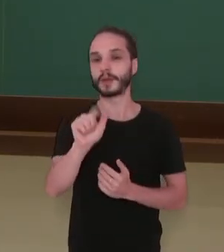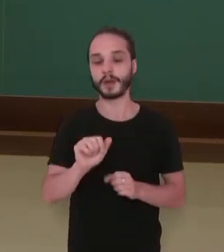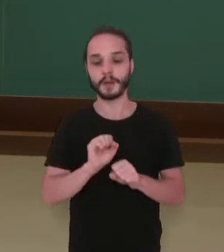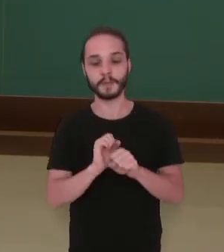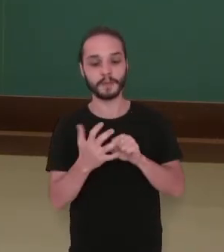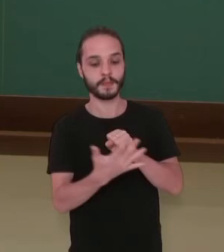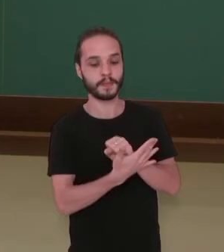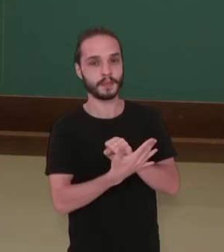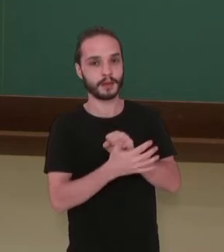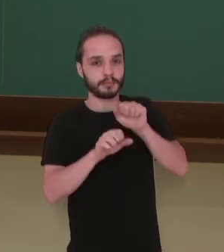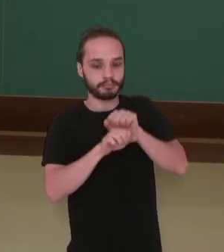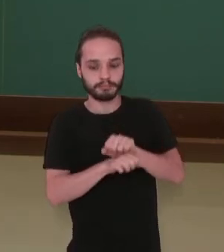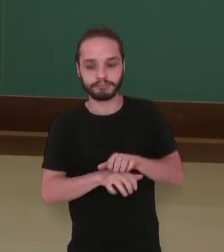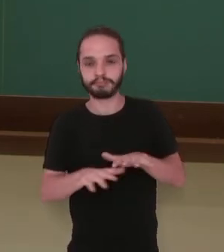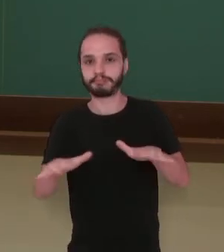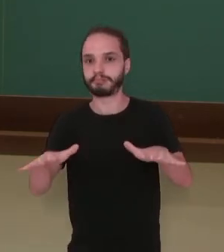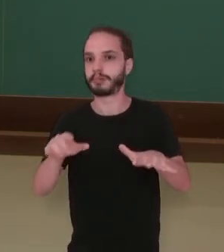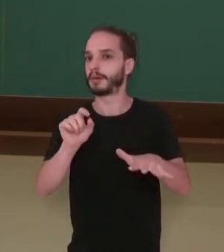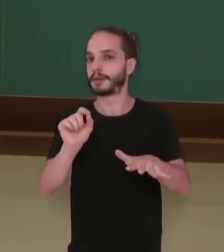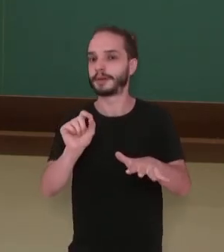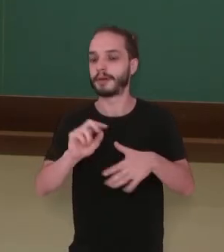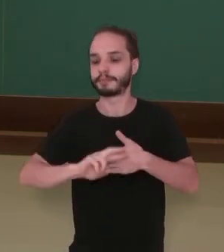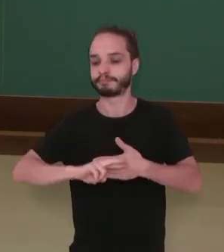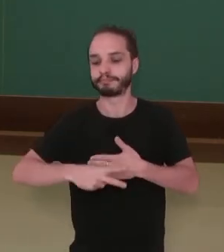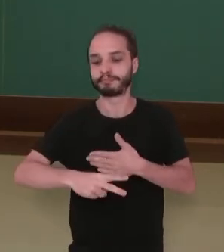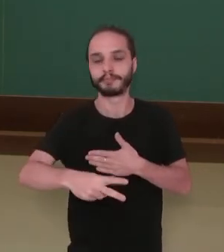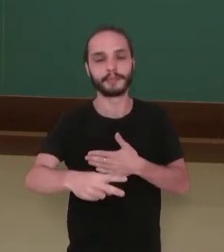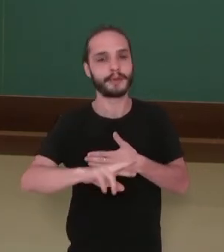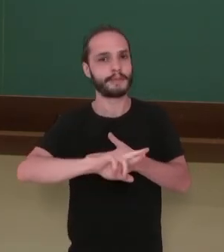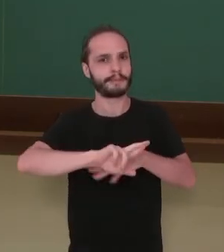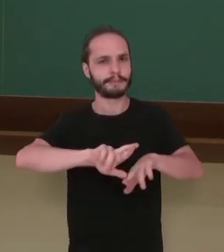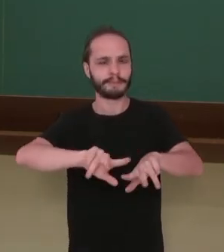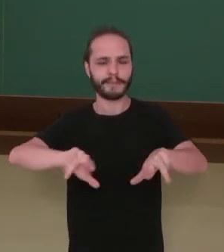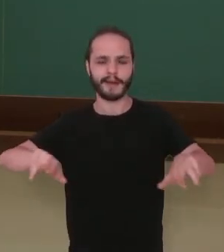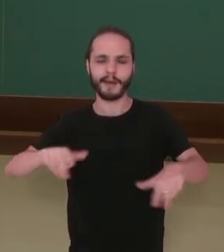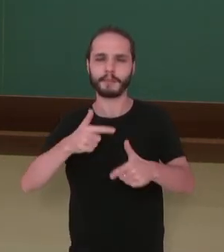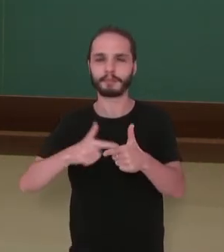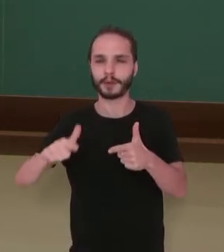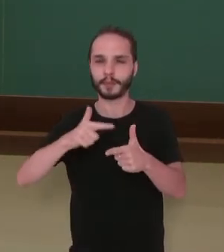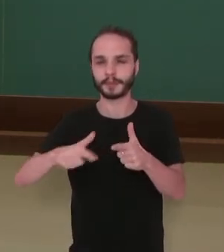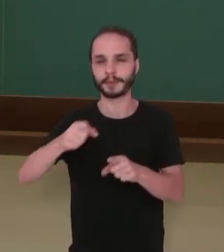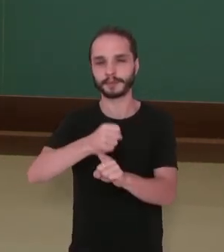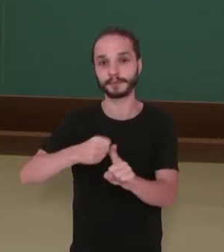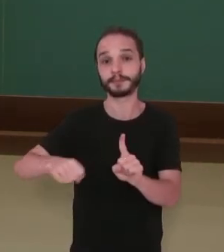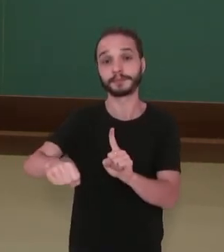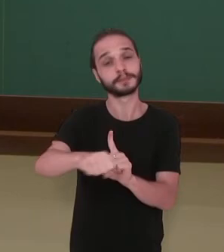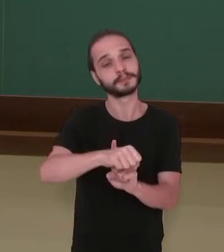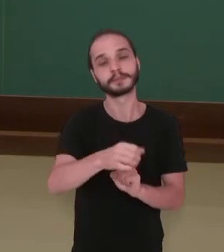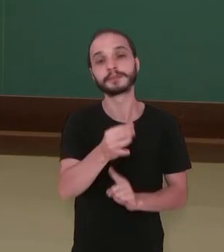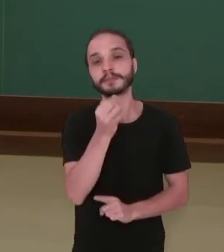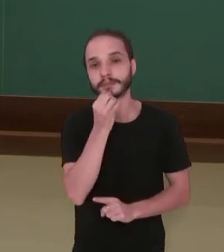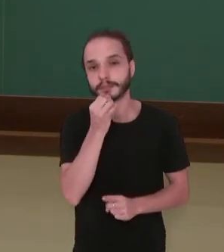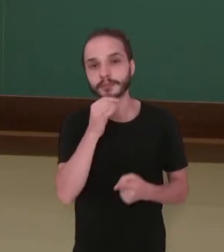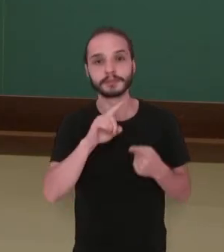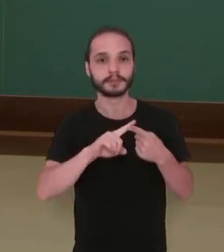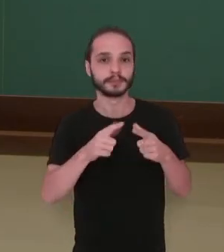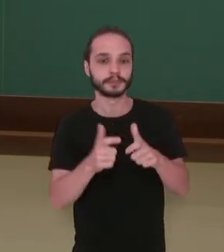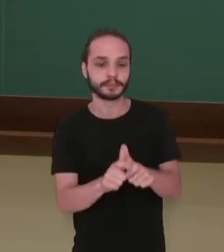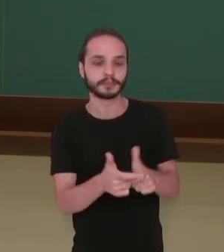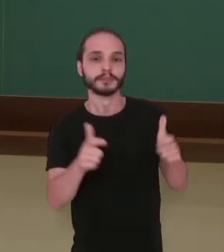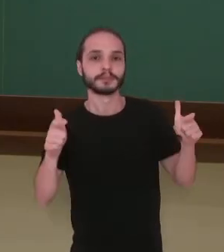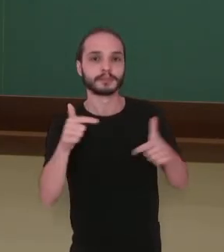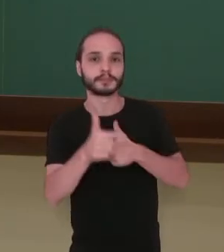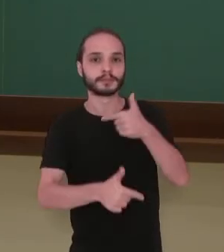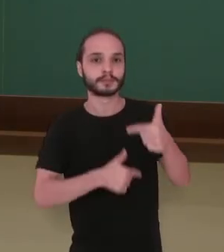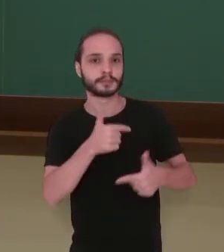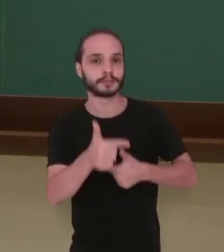do Covid-19 acarretou vários problemas da sociedade como um todo, entre eles o aumento nas ocorrências